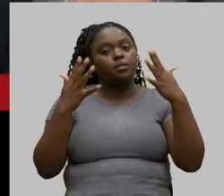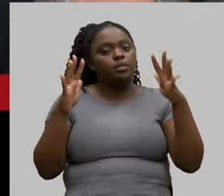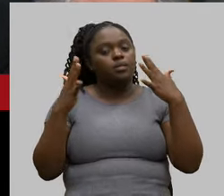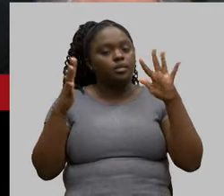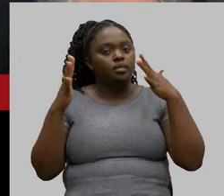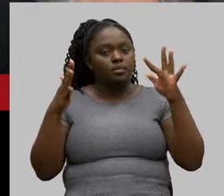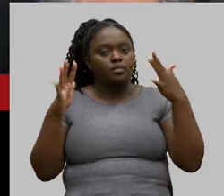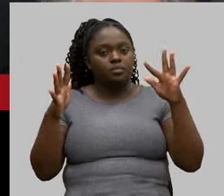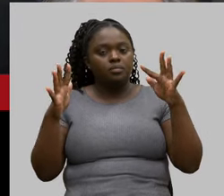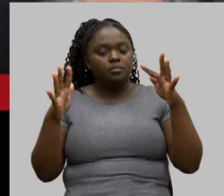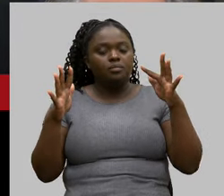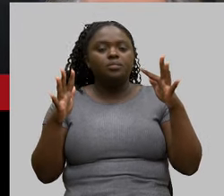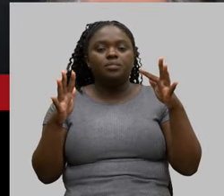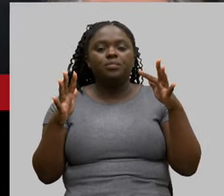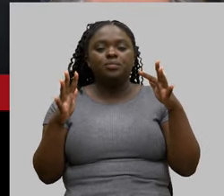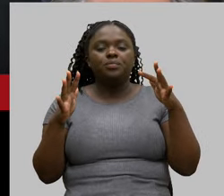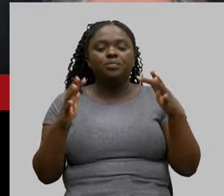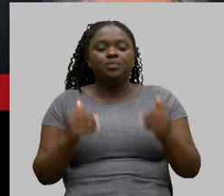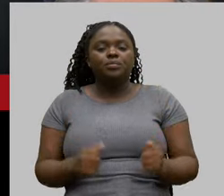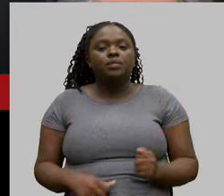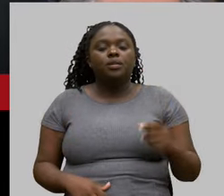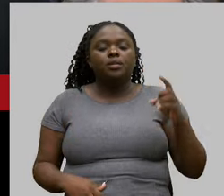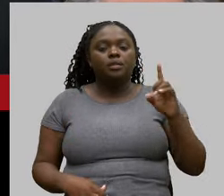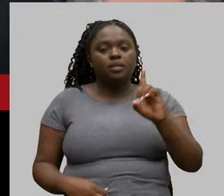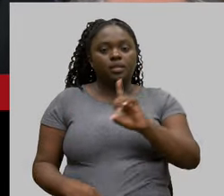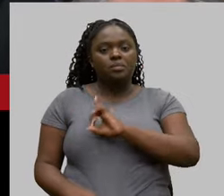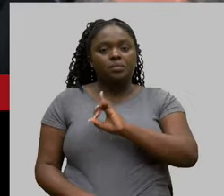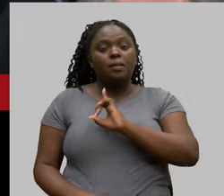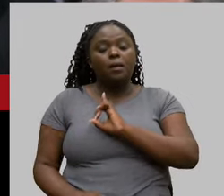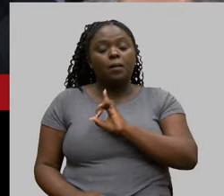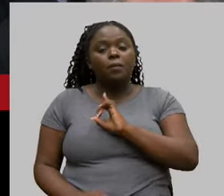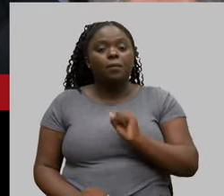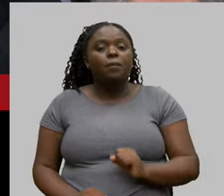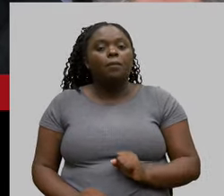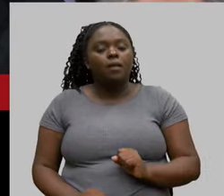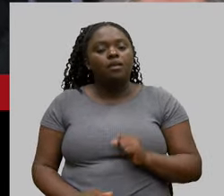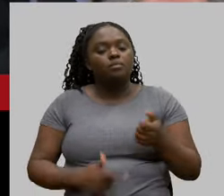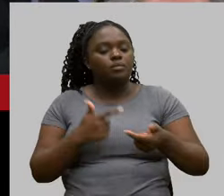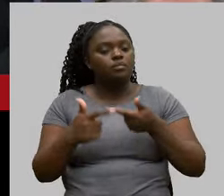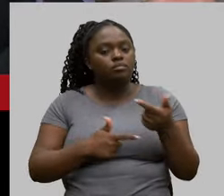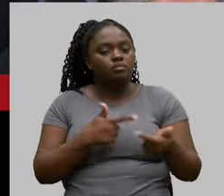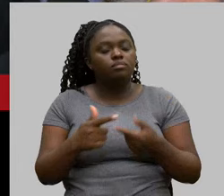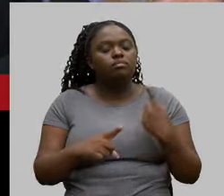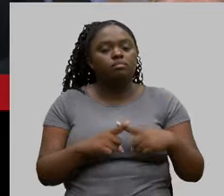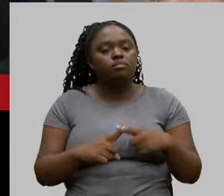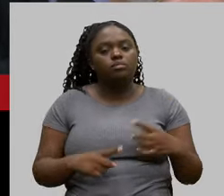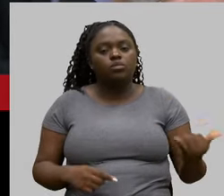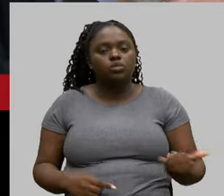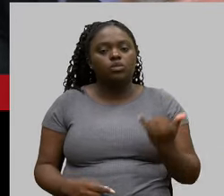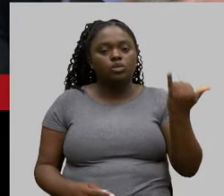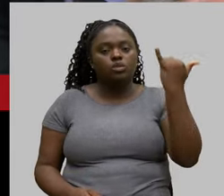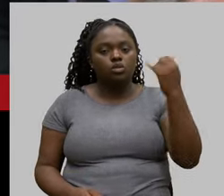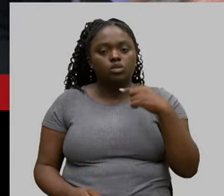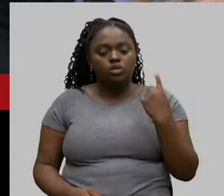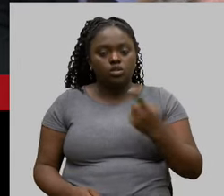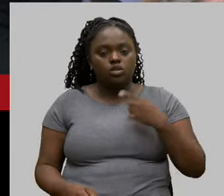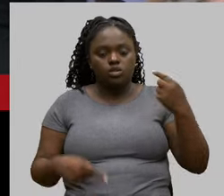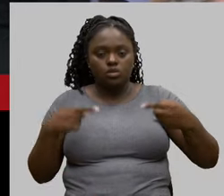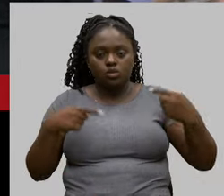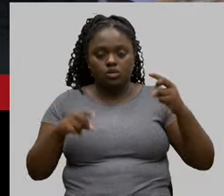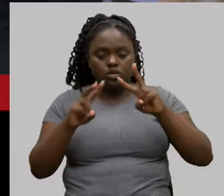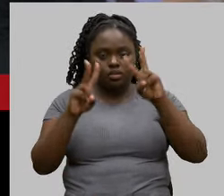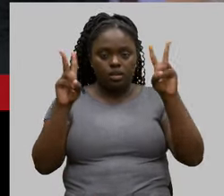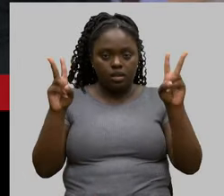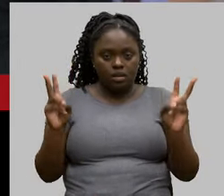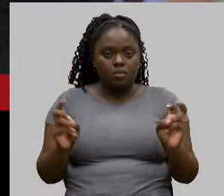o o Nobre Deputado pela pelo debate né que é importantíssimo a gente discutir sobre a Previdência E aí